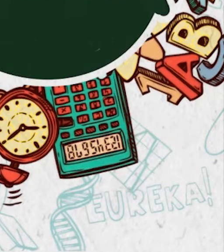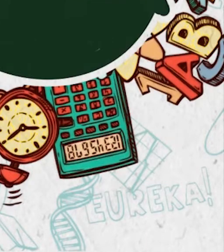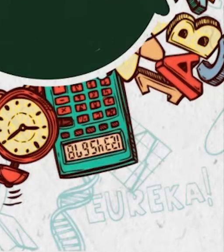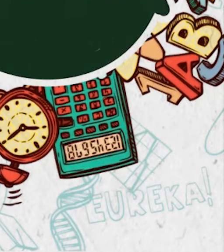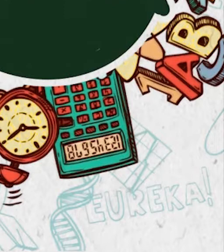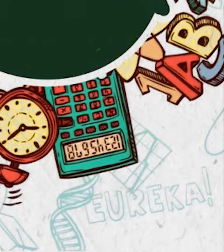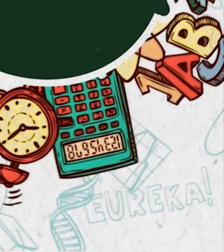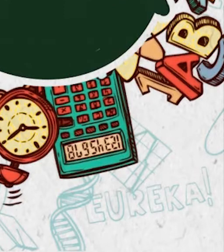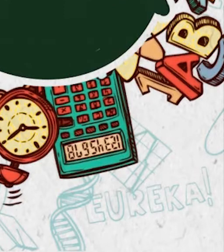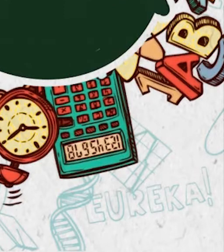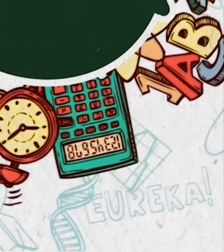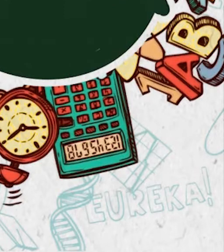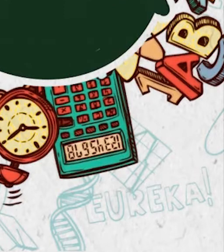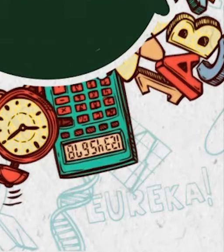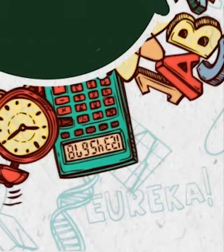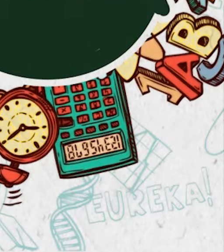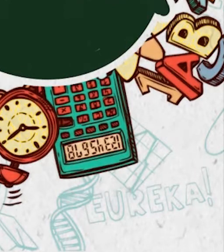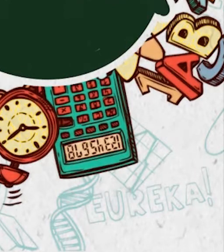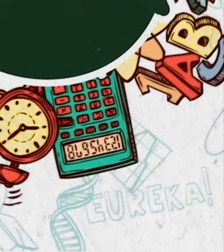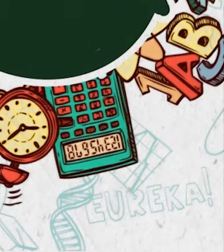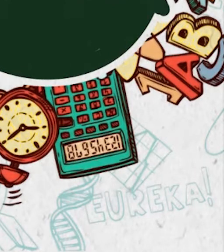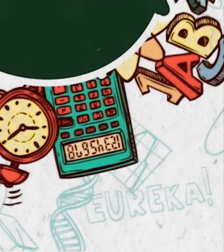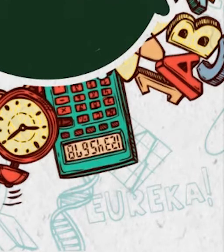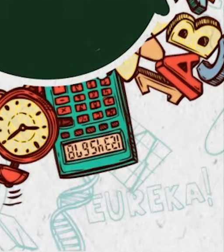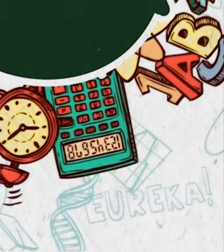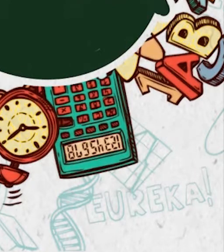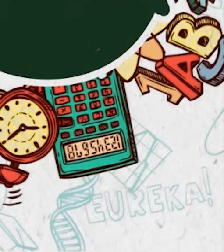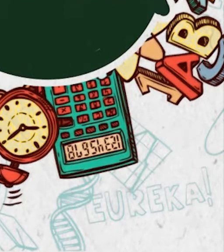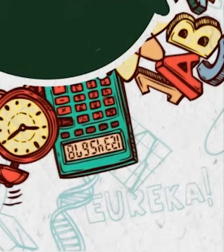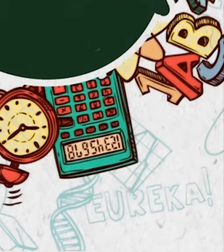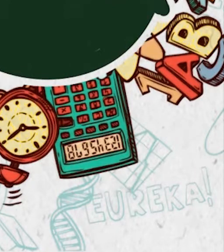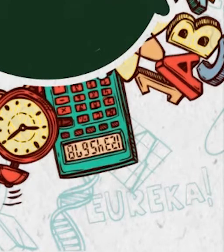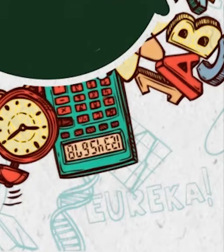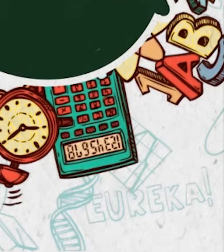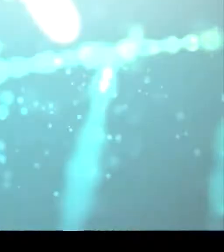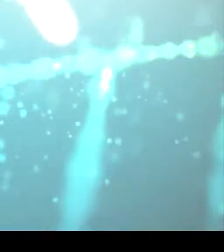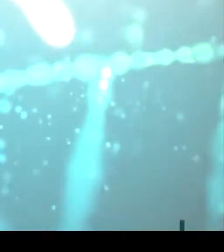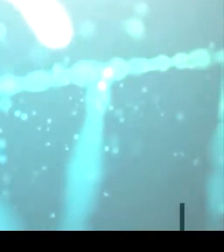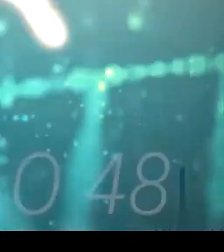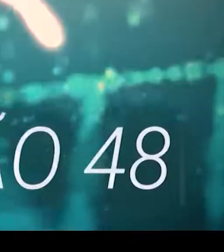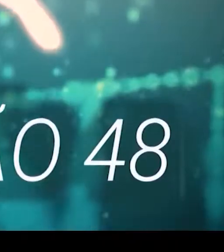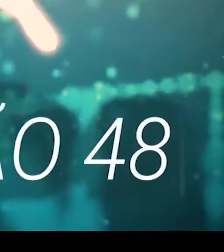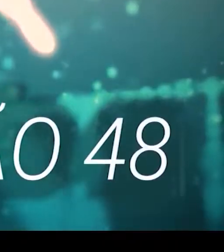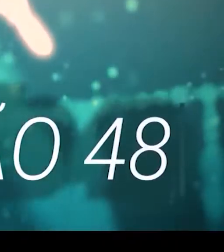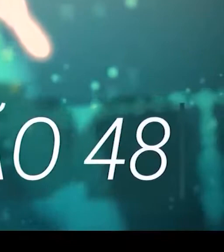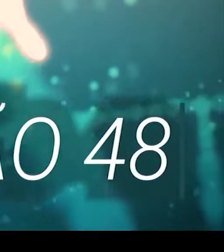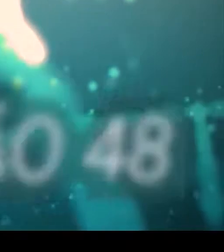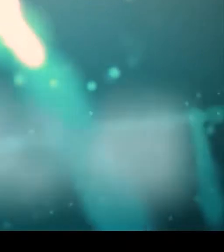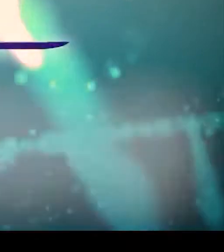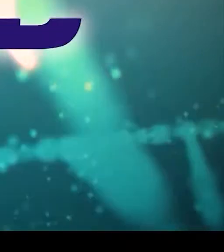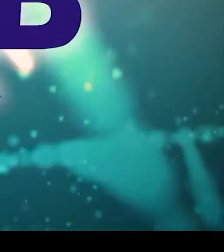você acompanha a partir de agora aqui no Direto da Universidade. Olha só.